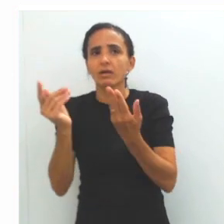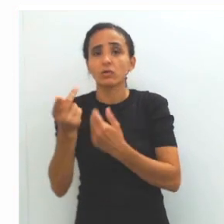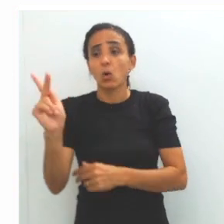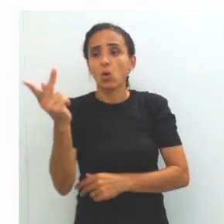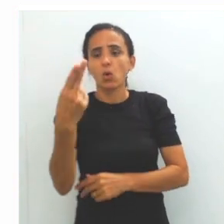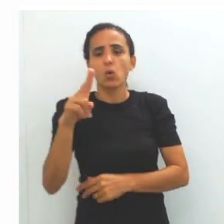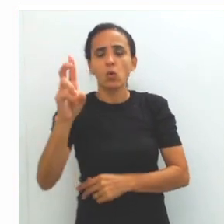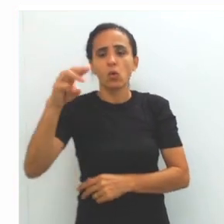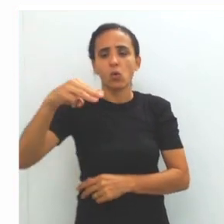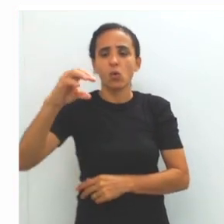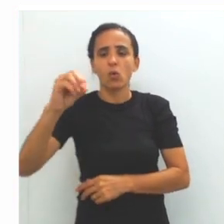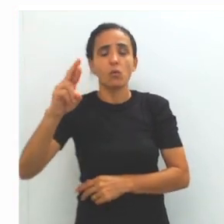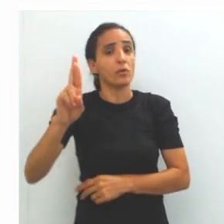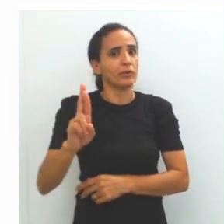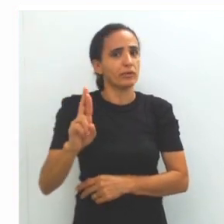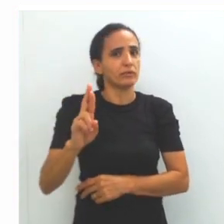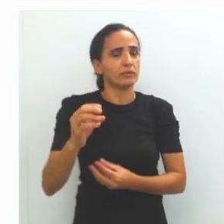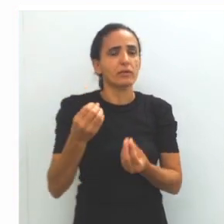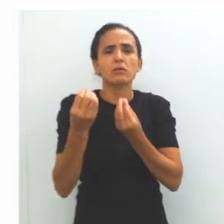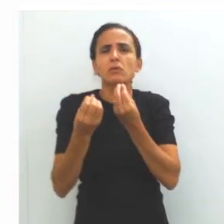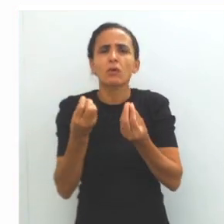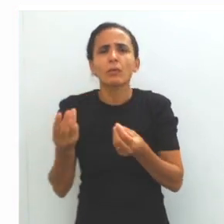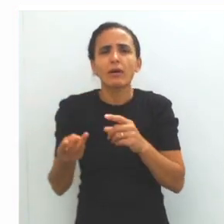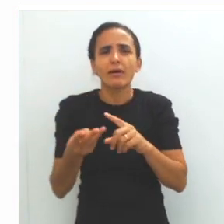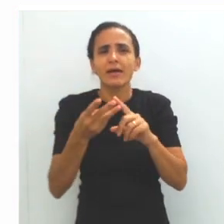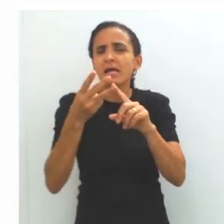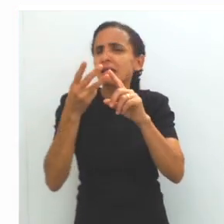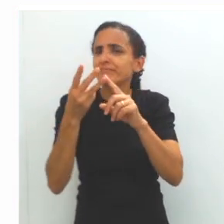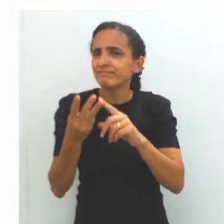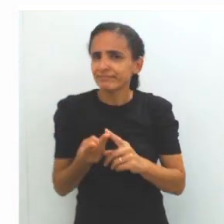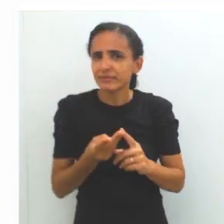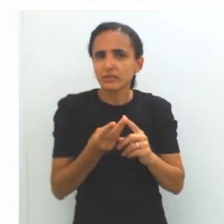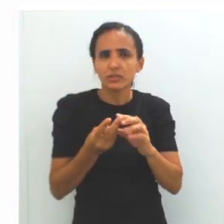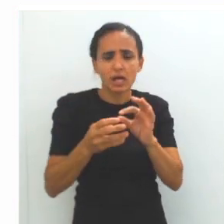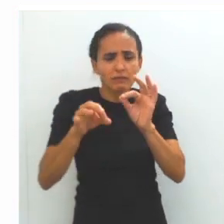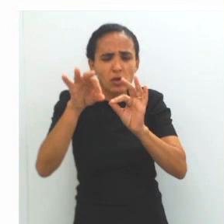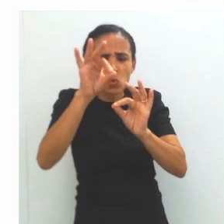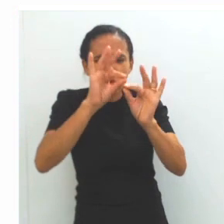água que é o humor. Humor o quê? Aquoso. Aí depois ela